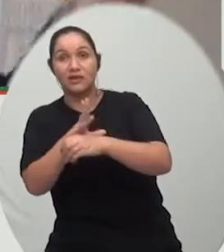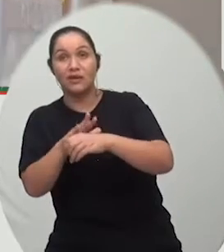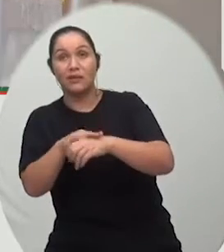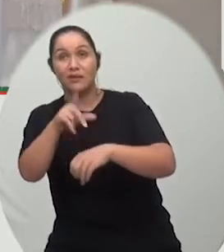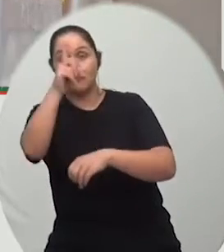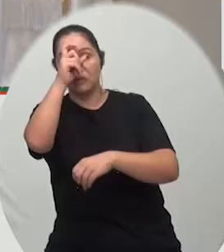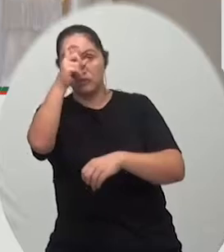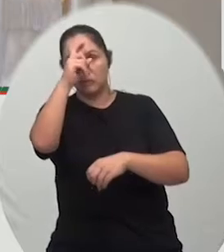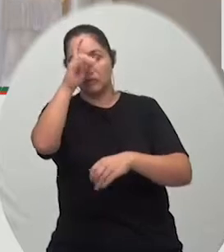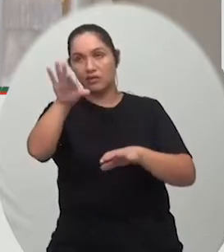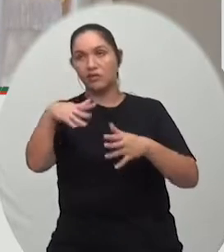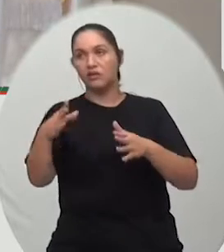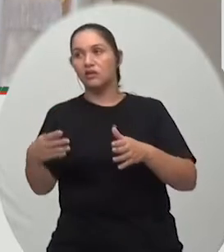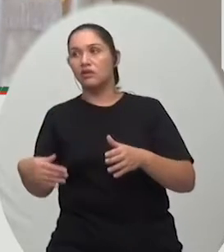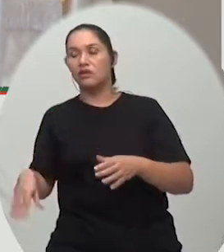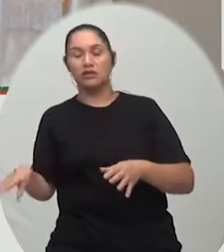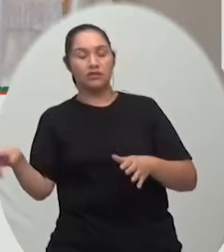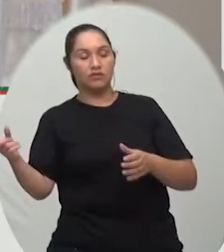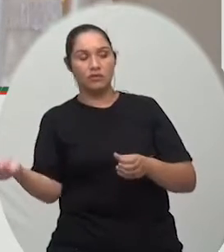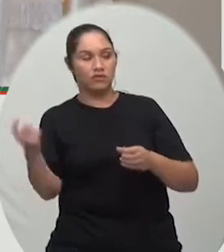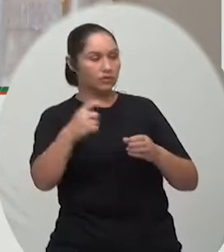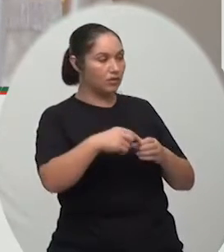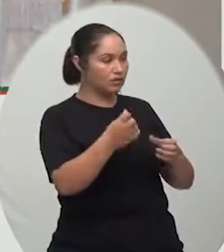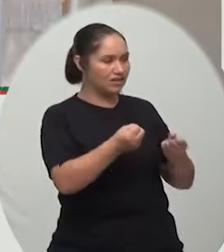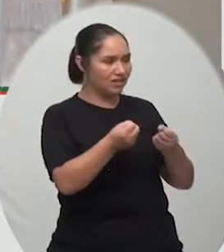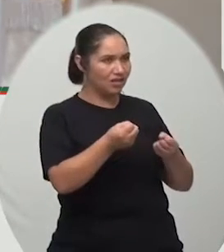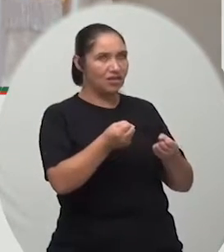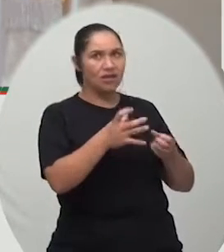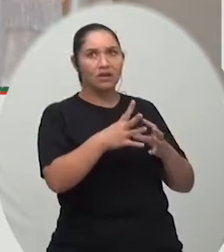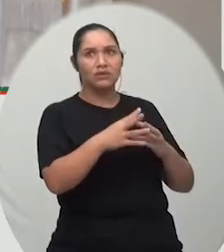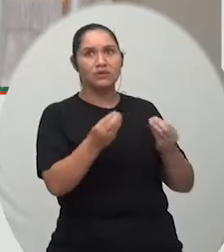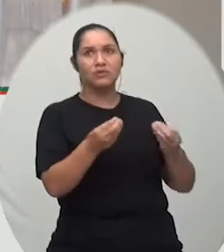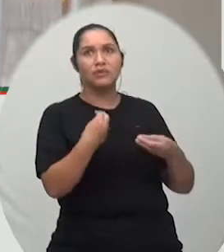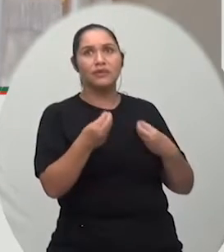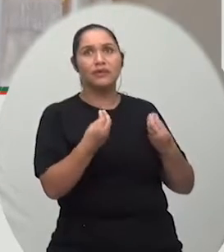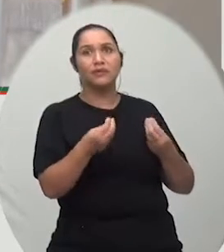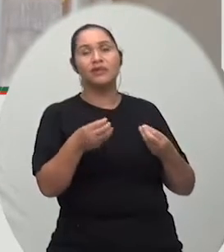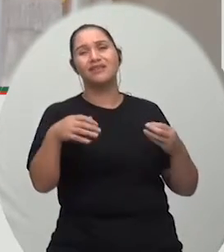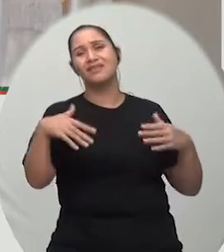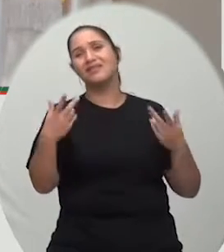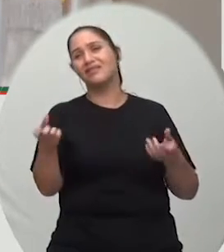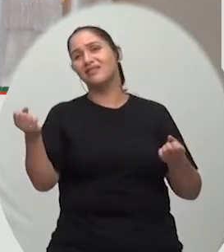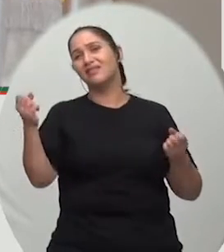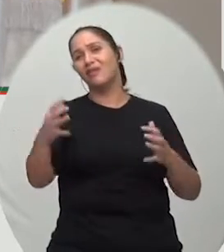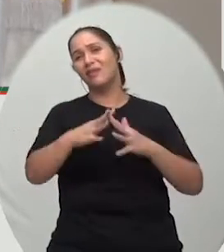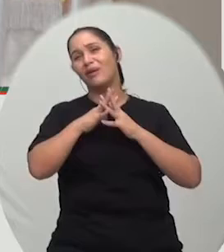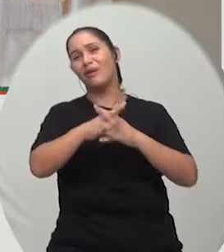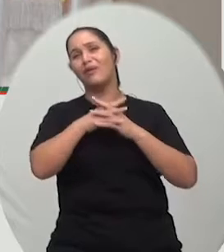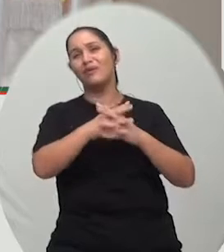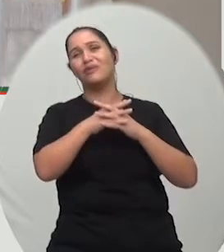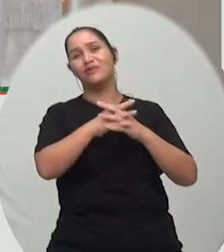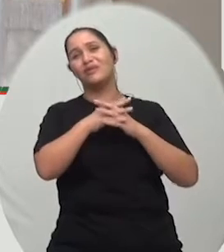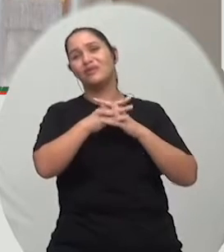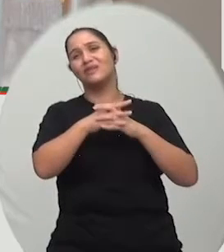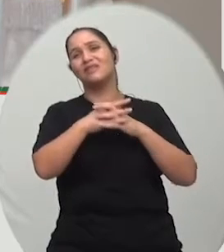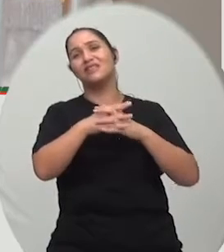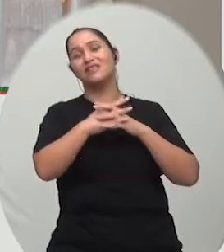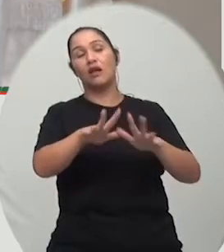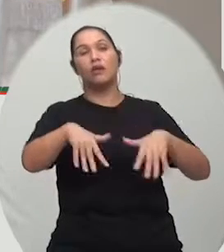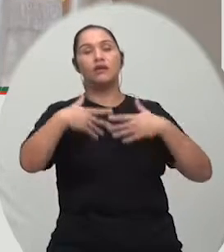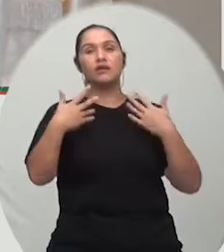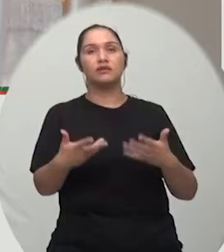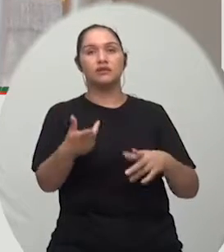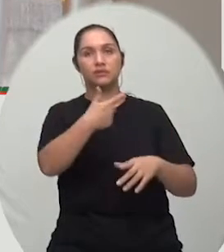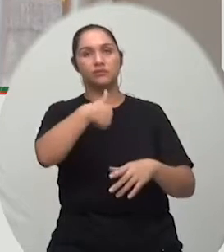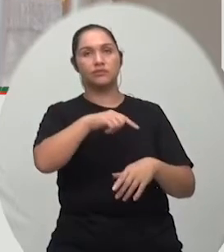doente, aí corre todo aquele processo. E não é fácil de tirar o carro lá do DJ, é uma complicação danada. E nós precisamos, então,